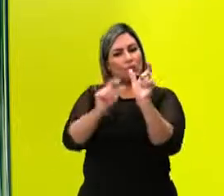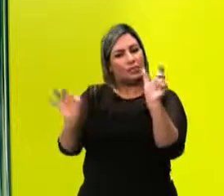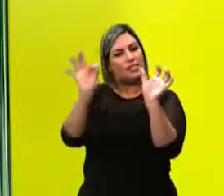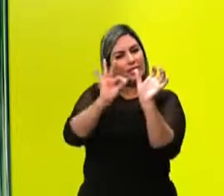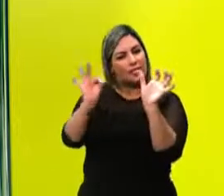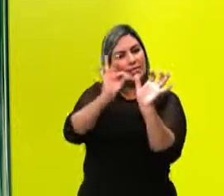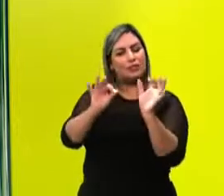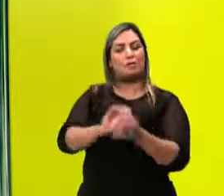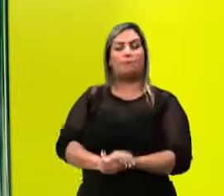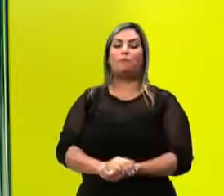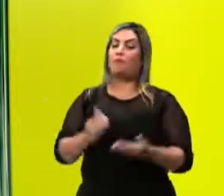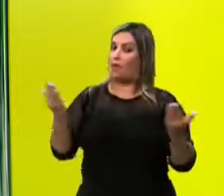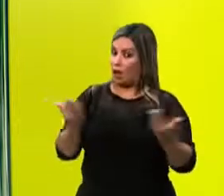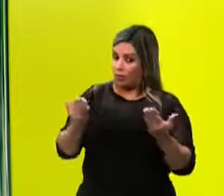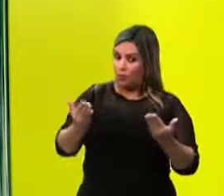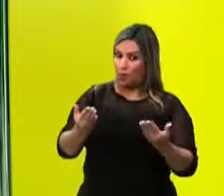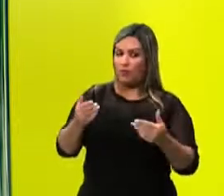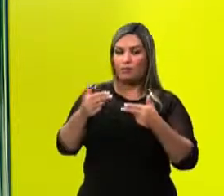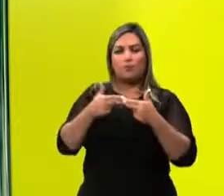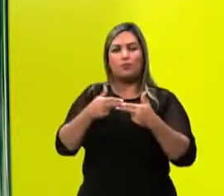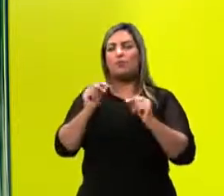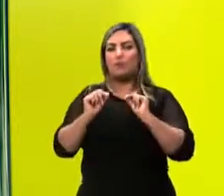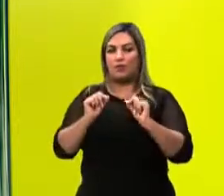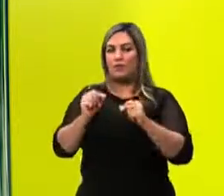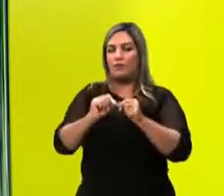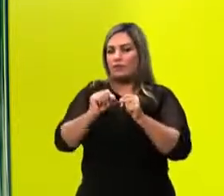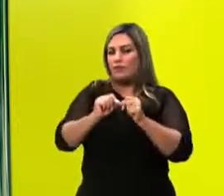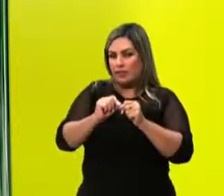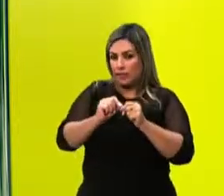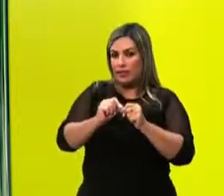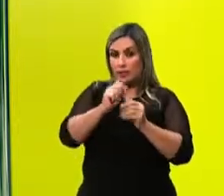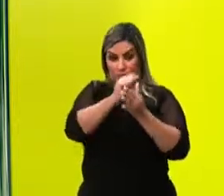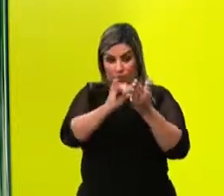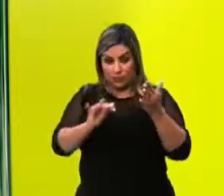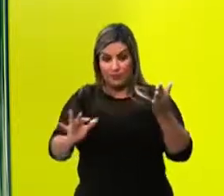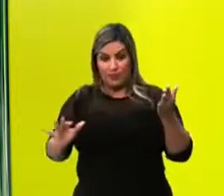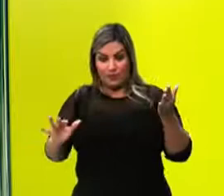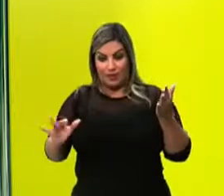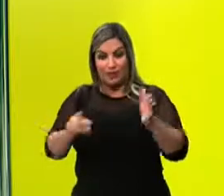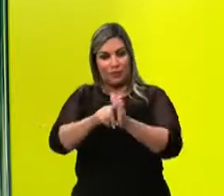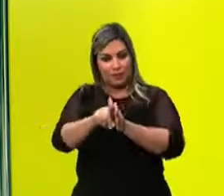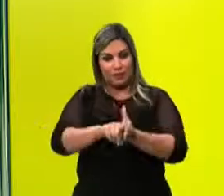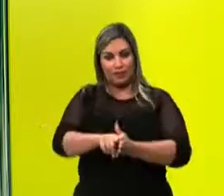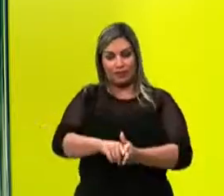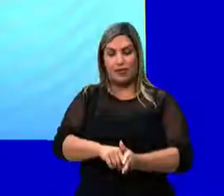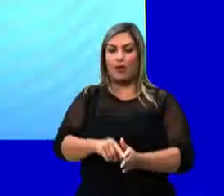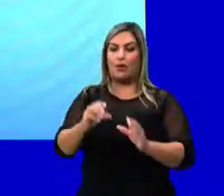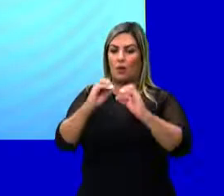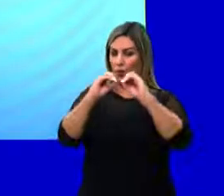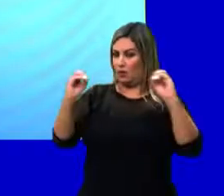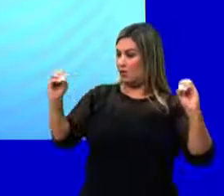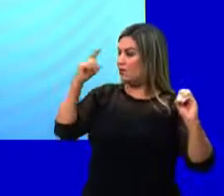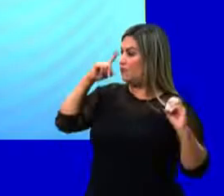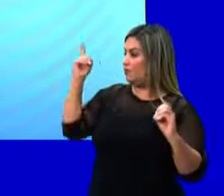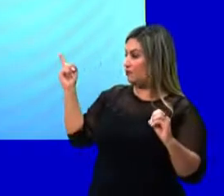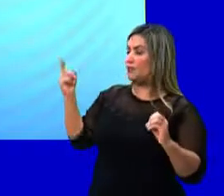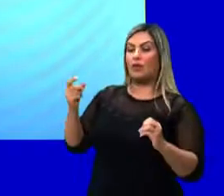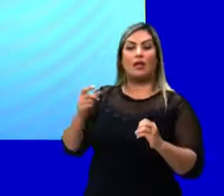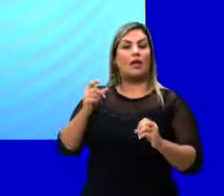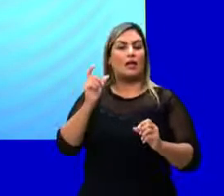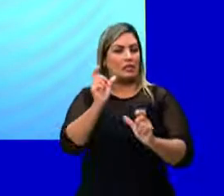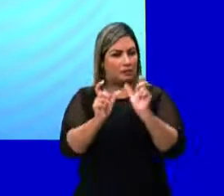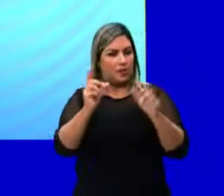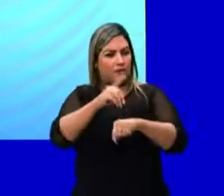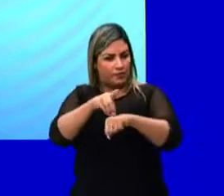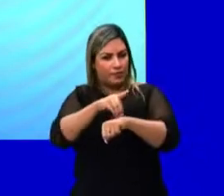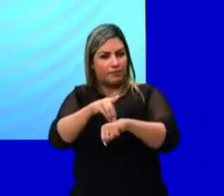o que nós vamos fazer agora? Nós vamos analisar aqui uma atividade. Nas orações a seguir, as